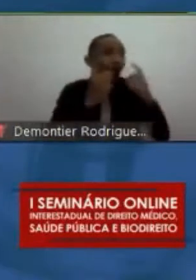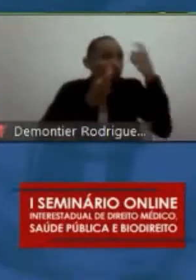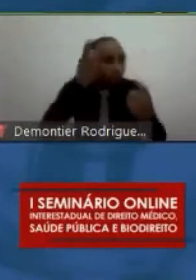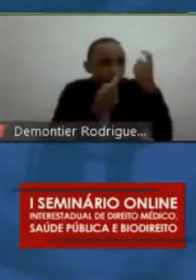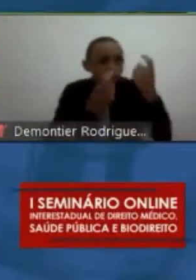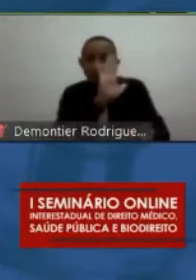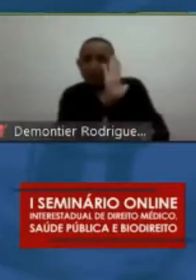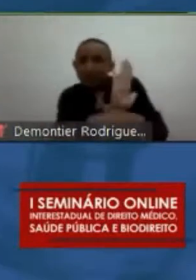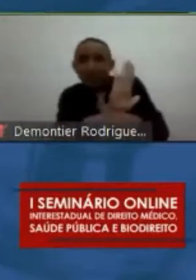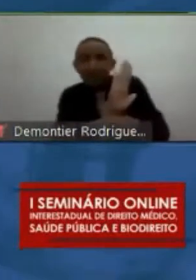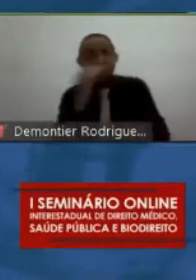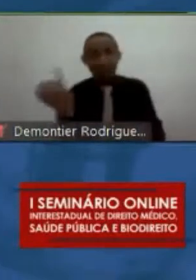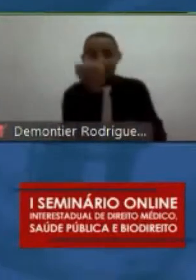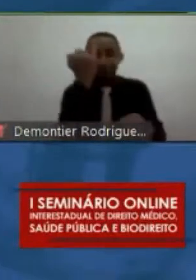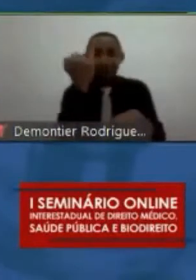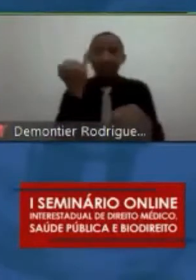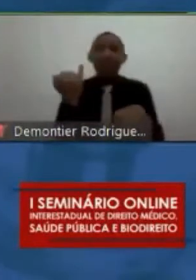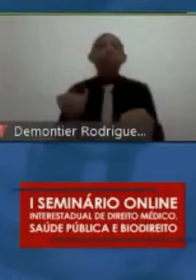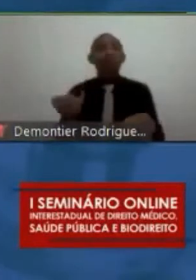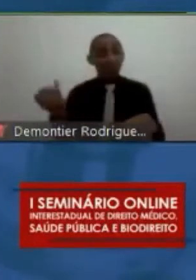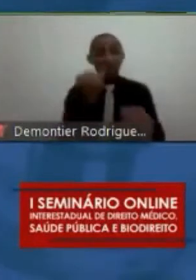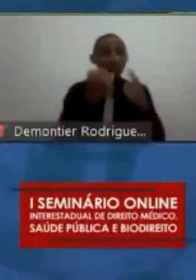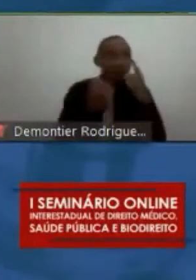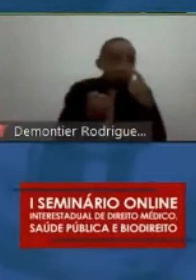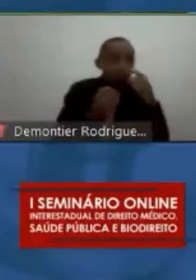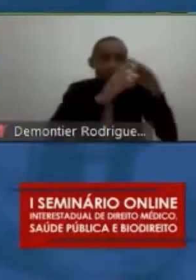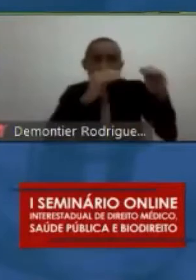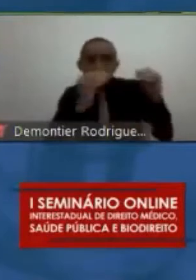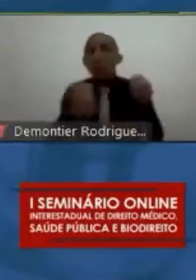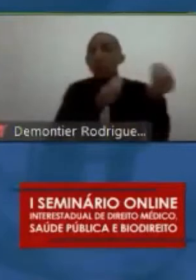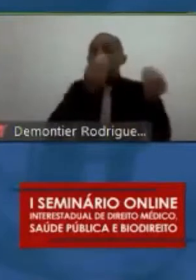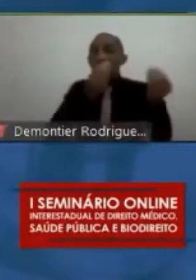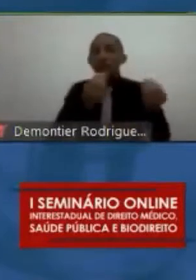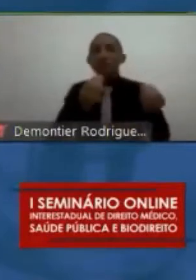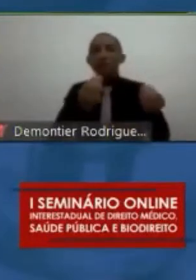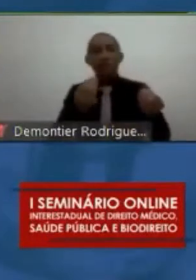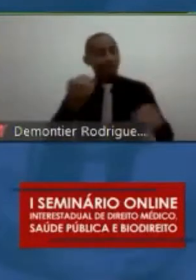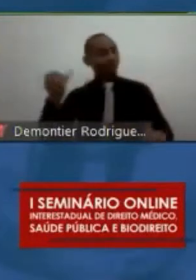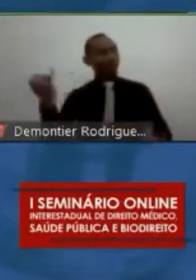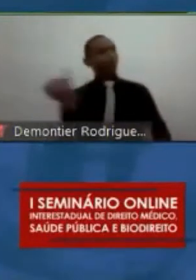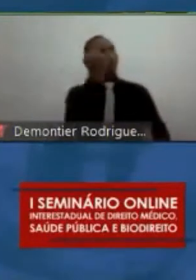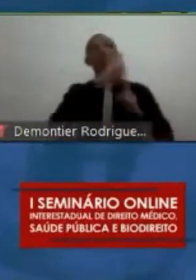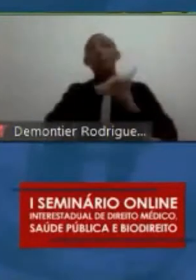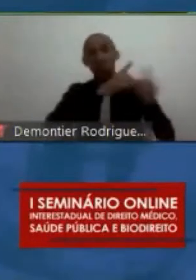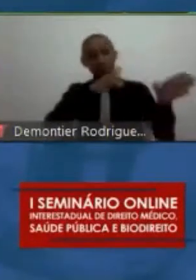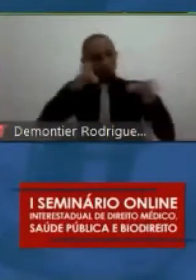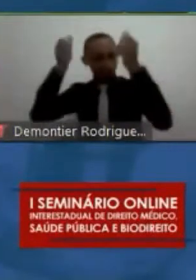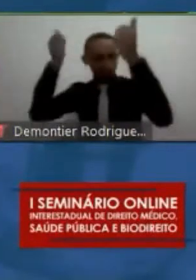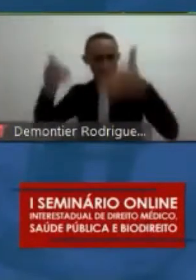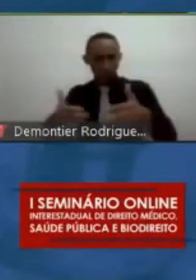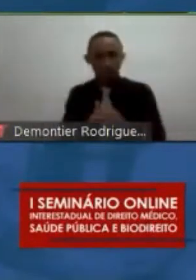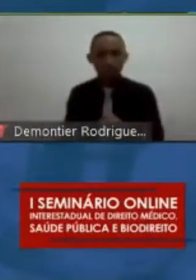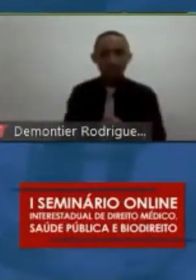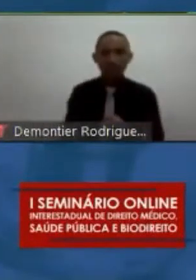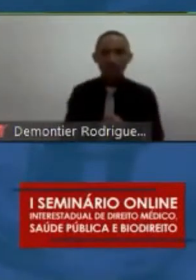necessária de base para se corrigir esse estado da anemia. Nós vamos ver o porquê que isso é importante. Voltando